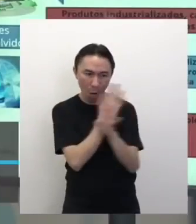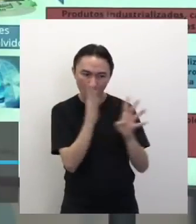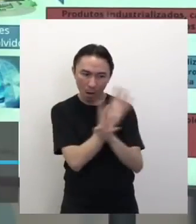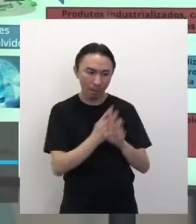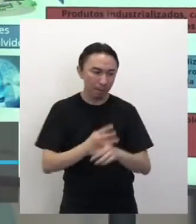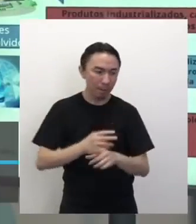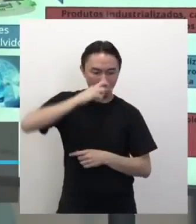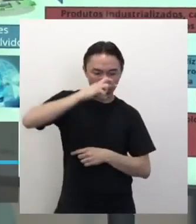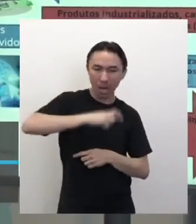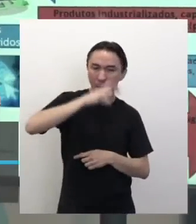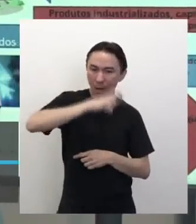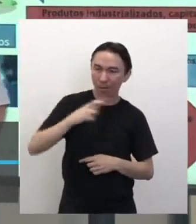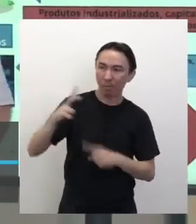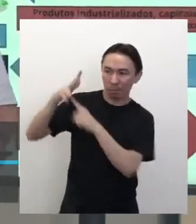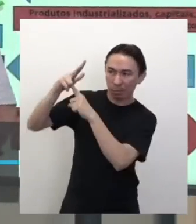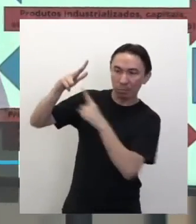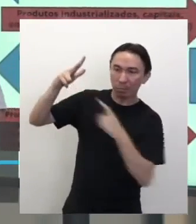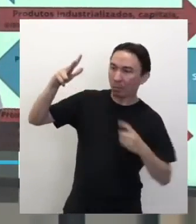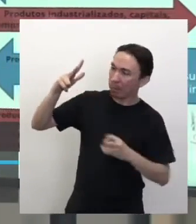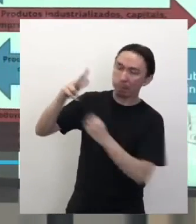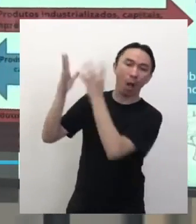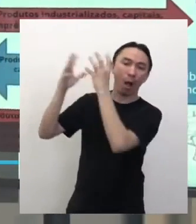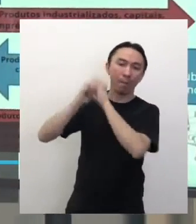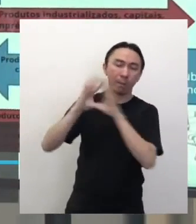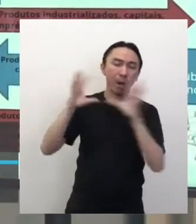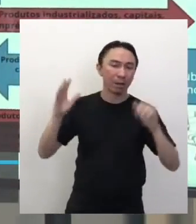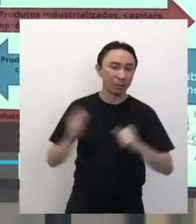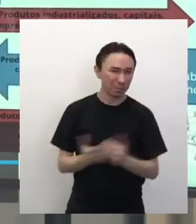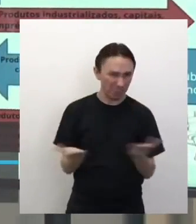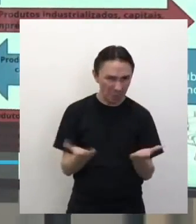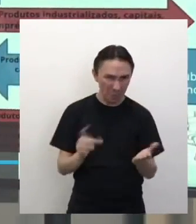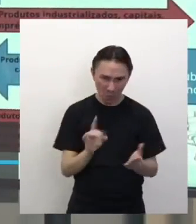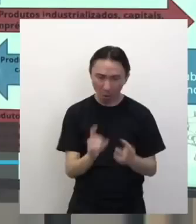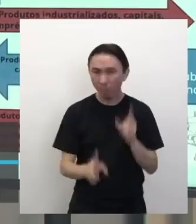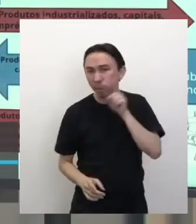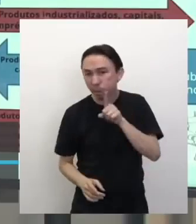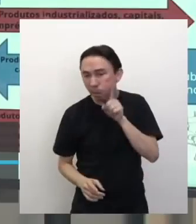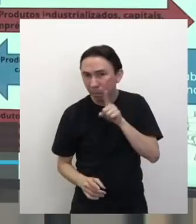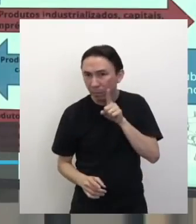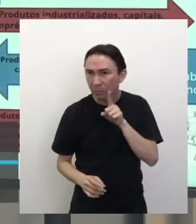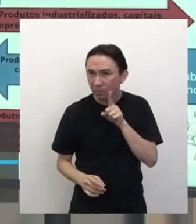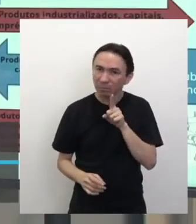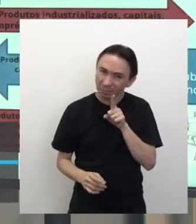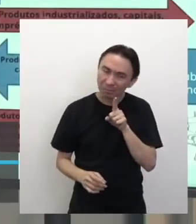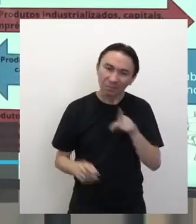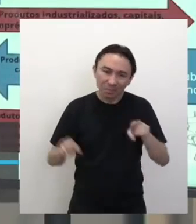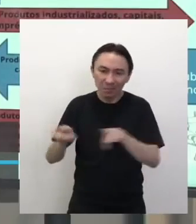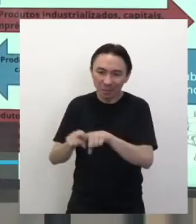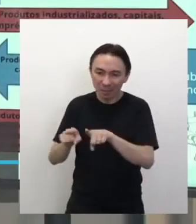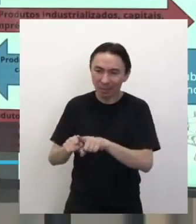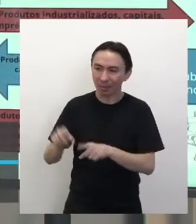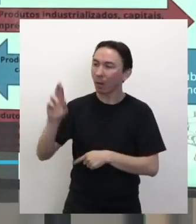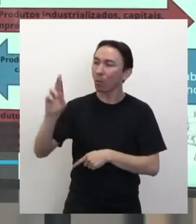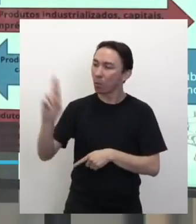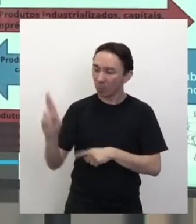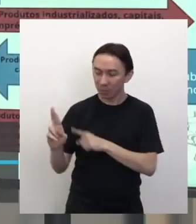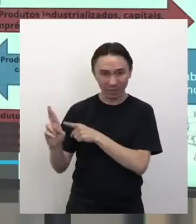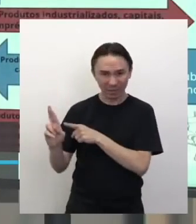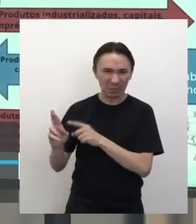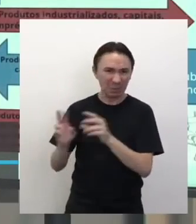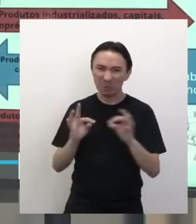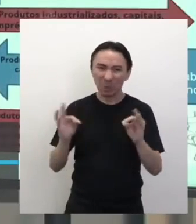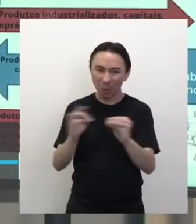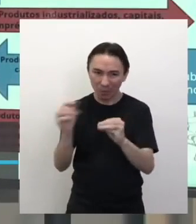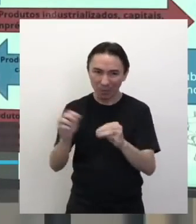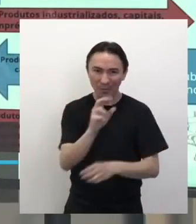Estados Unidos. Hoje, né, Estados Unidos e a atual Rússia, né, que acabou pegando aí toda a tecnologia da